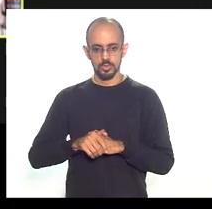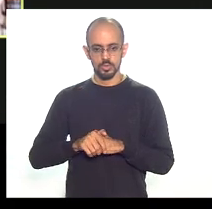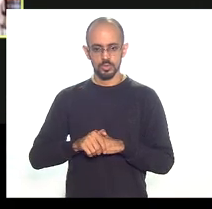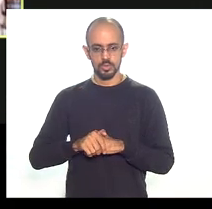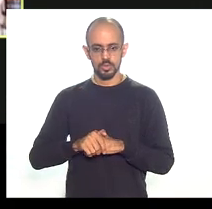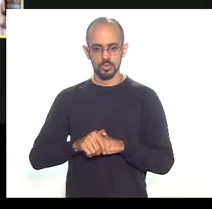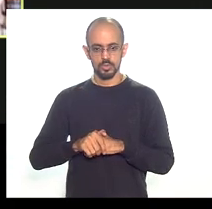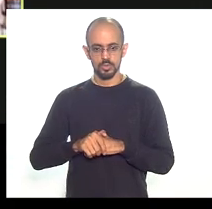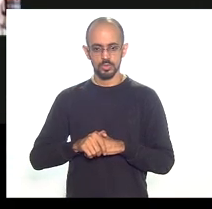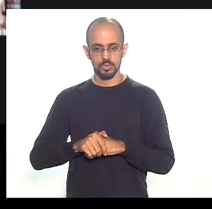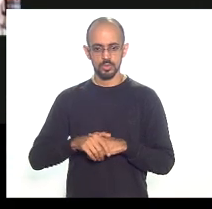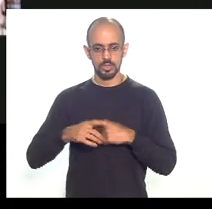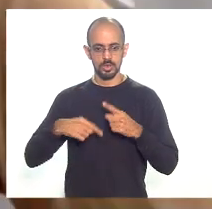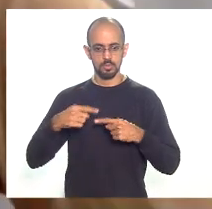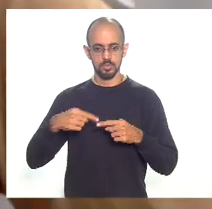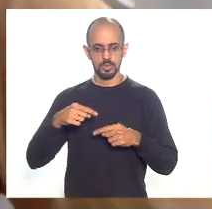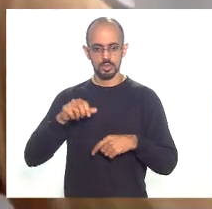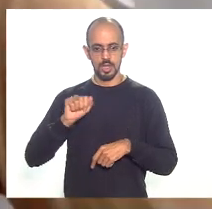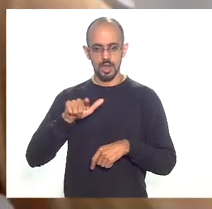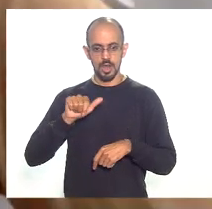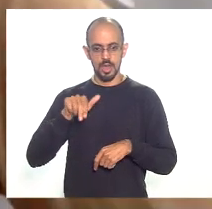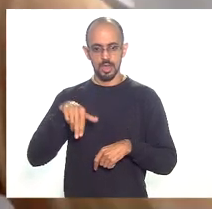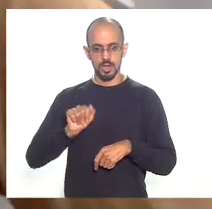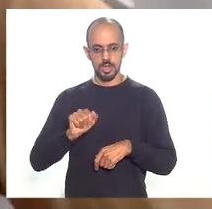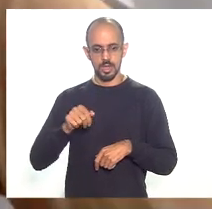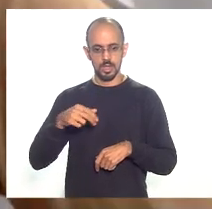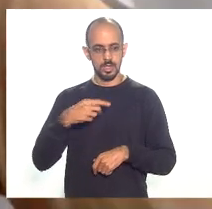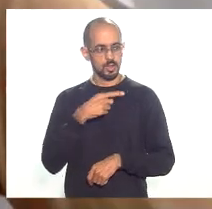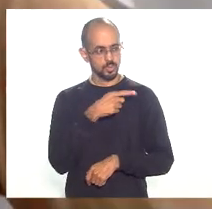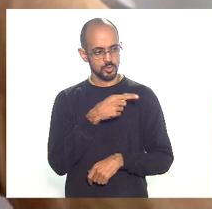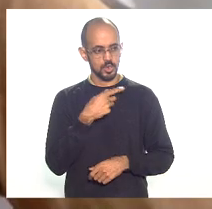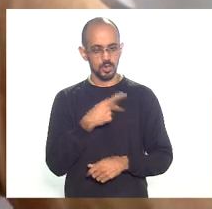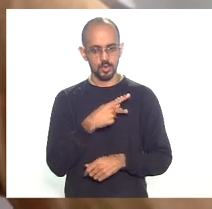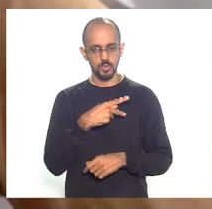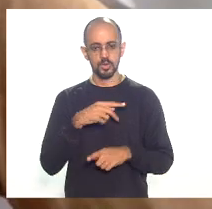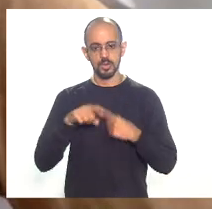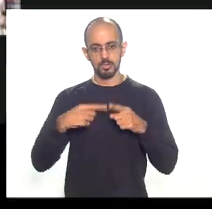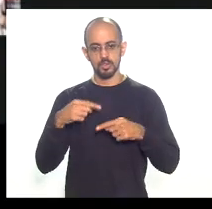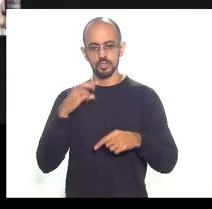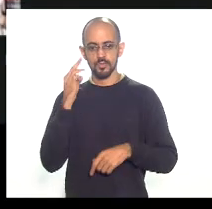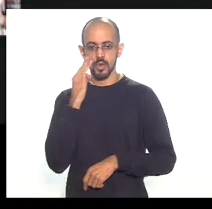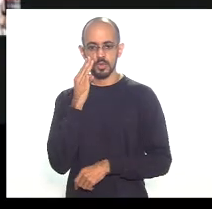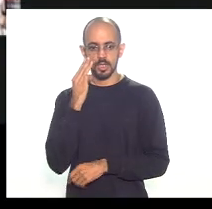inscritos? Desculpa Depois da deputada Alana é vossa excelência em seguida deputado Valdeck